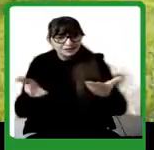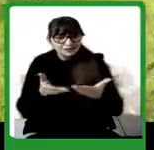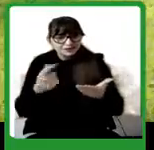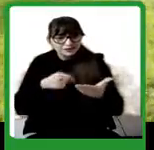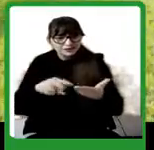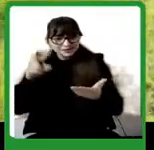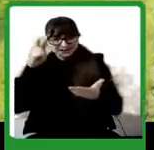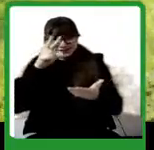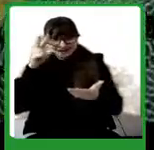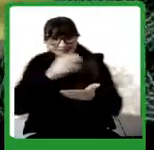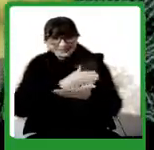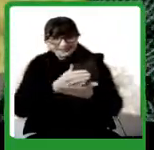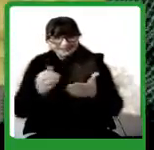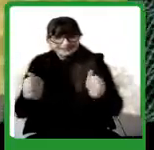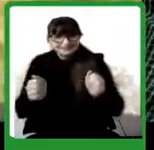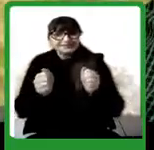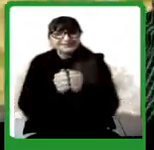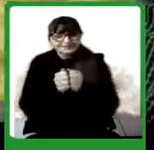história construímos